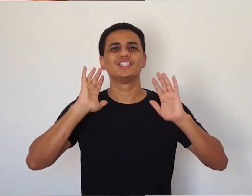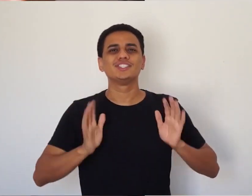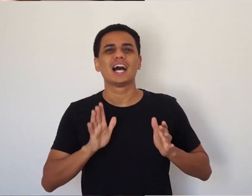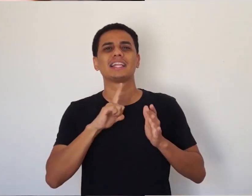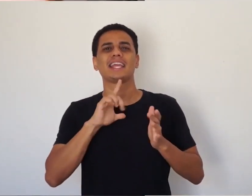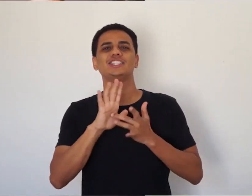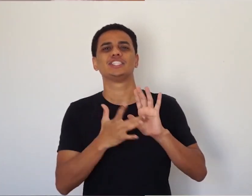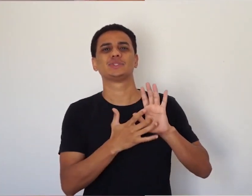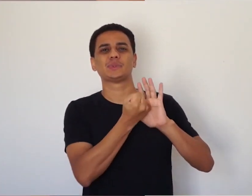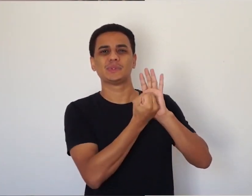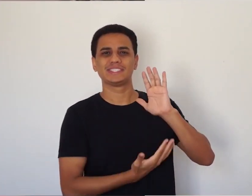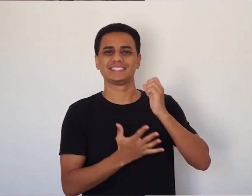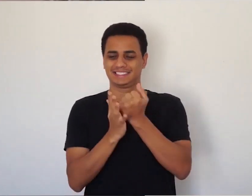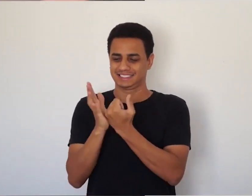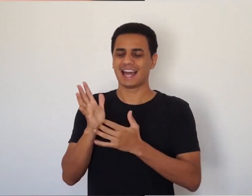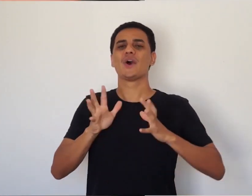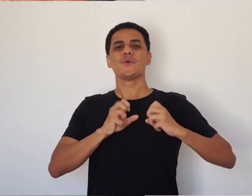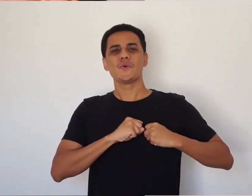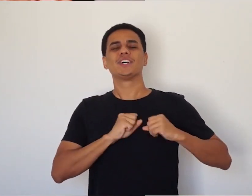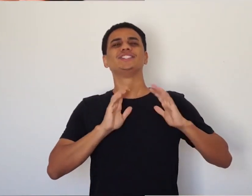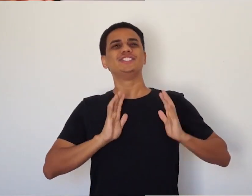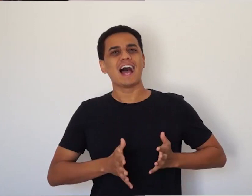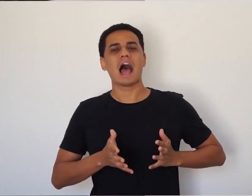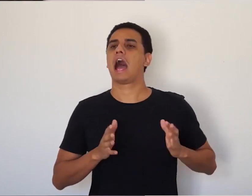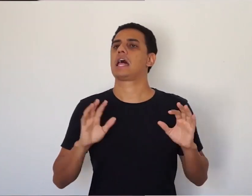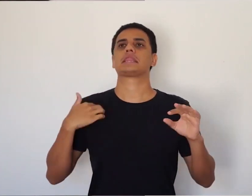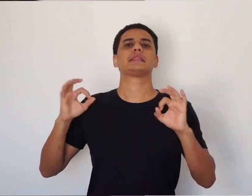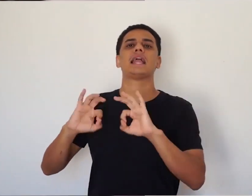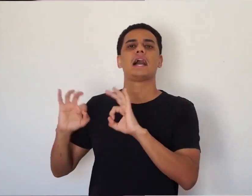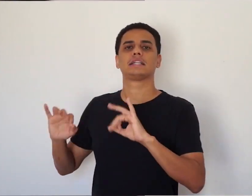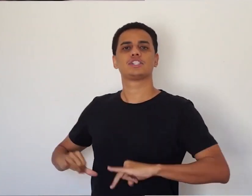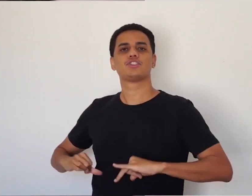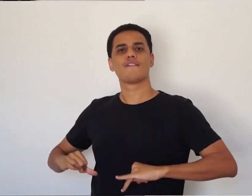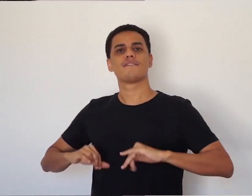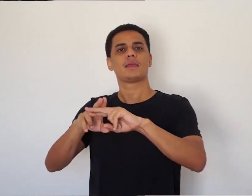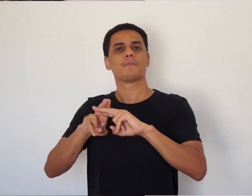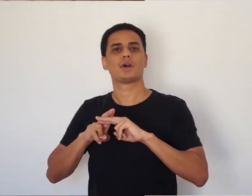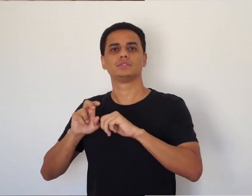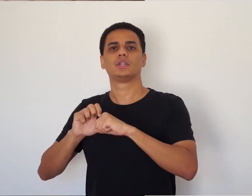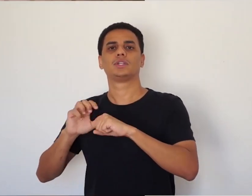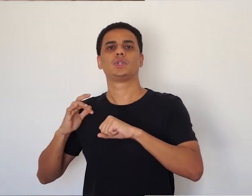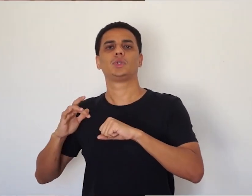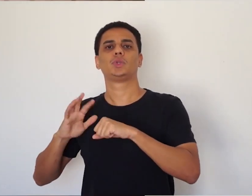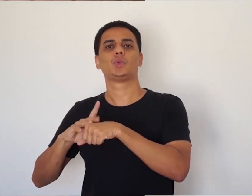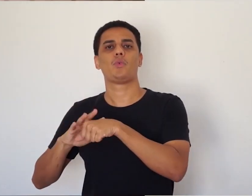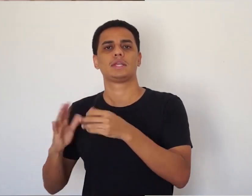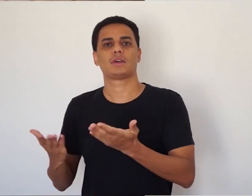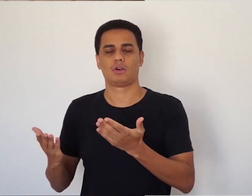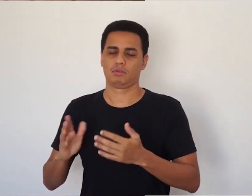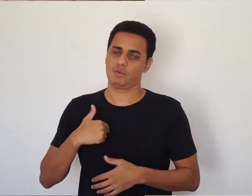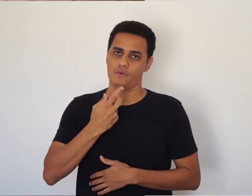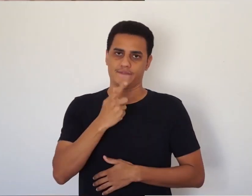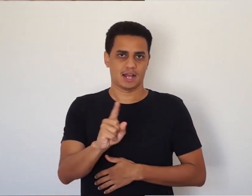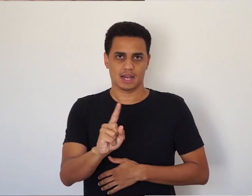que já foram lavados pelo sangue de Cristo não serão atingidos, até porque a gente tem visto isso acontecer. Mas eu quero trazer a